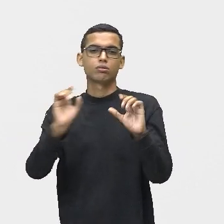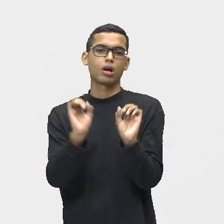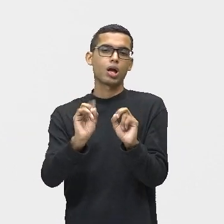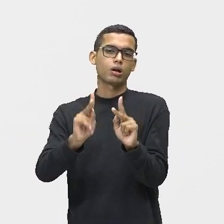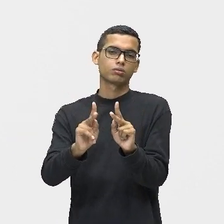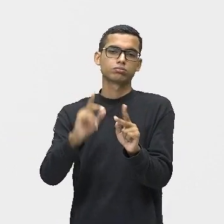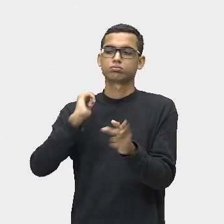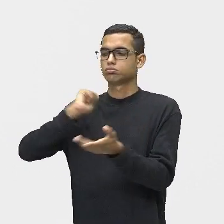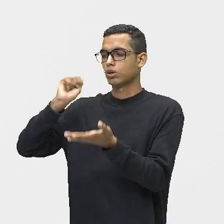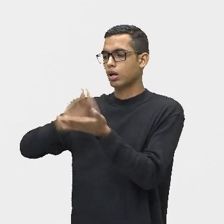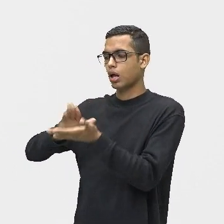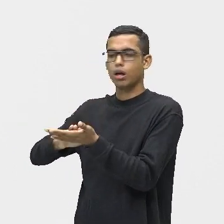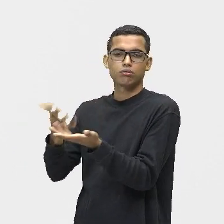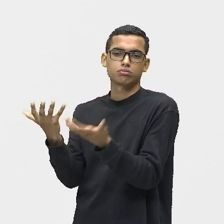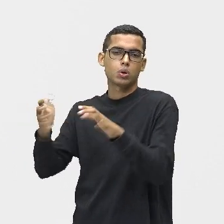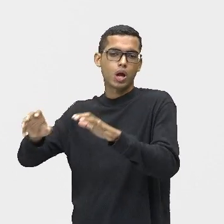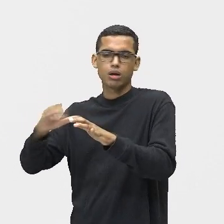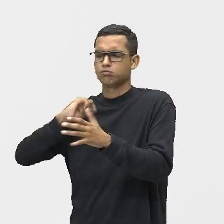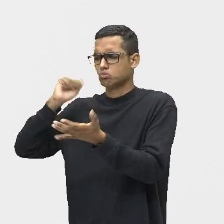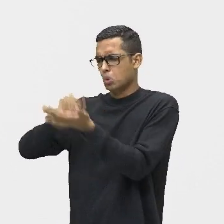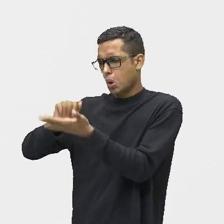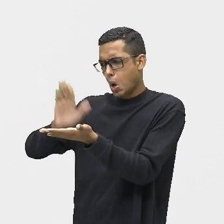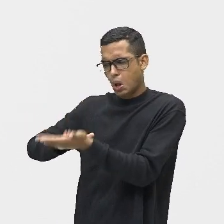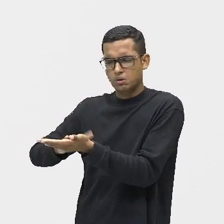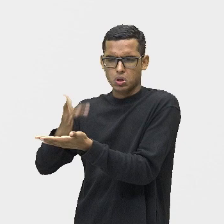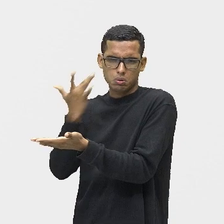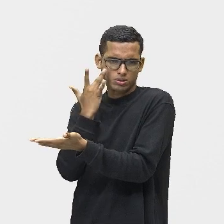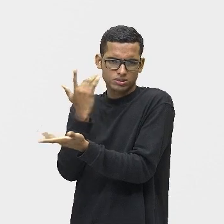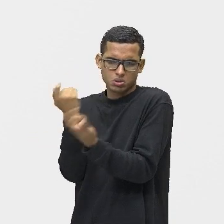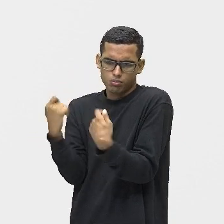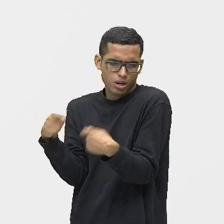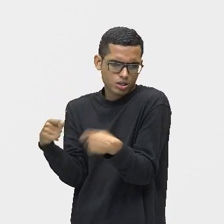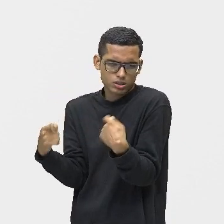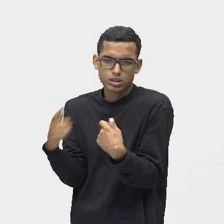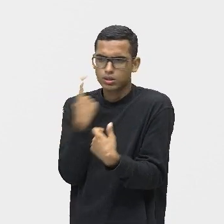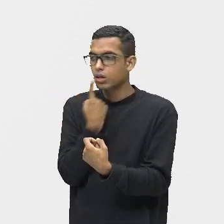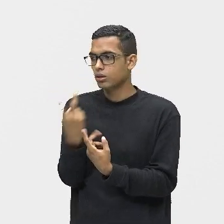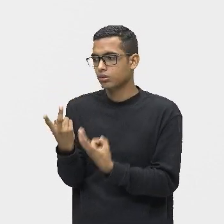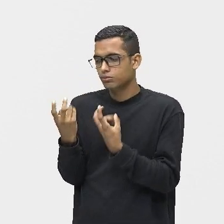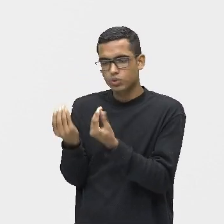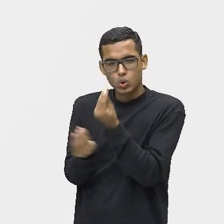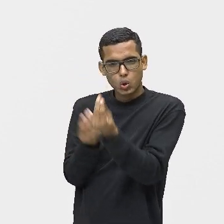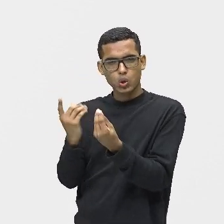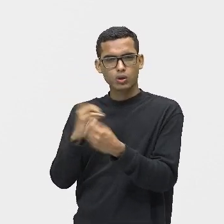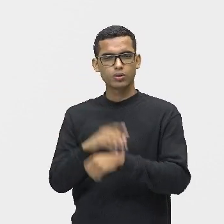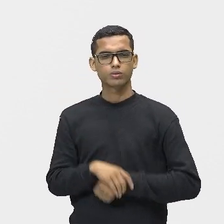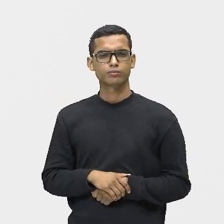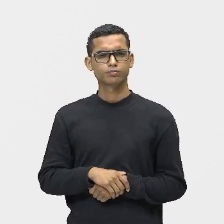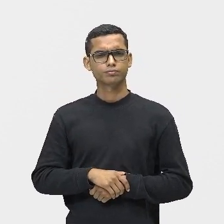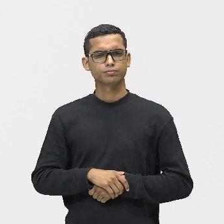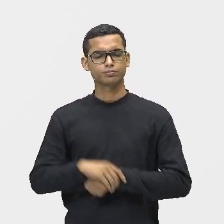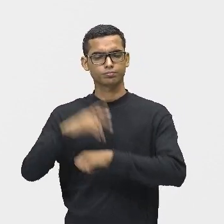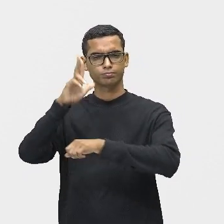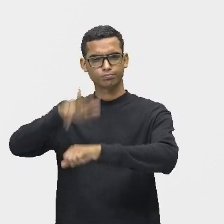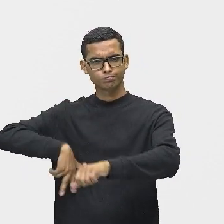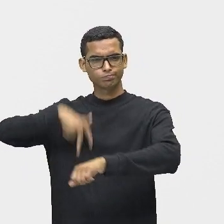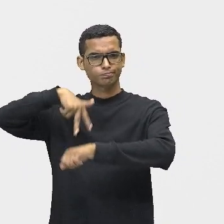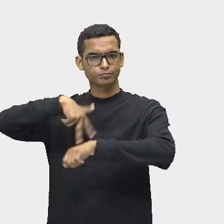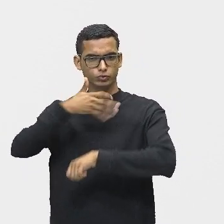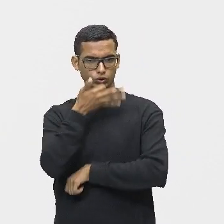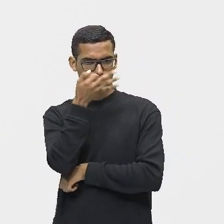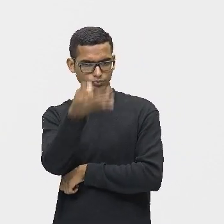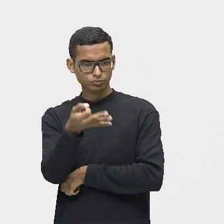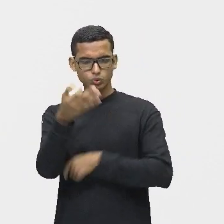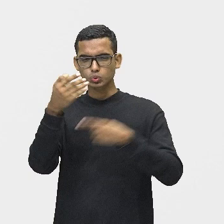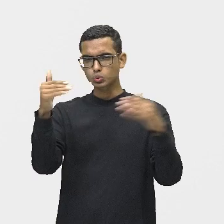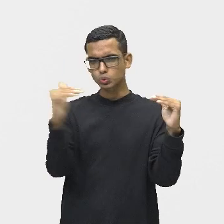seriam posicionamentos diferentes. E claro, quando se coloca um posicionamento concordando ou discordando com a questão do